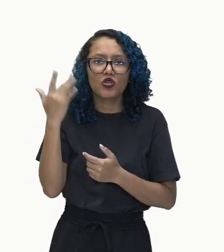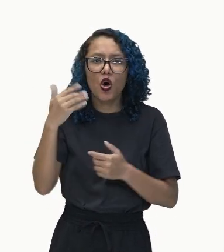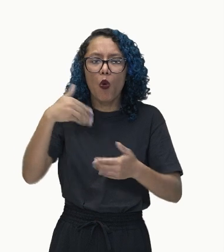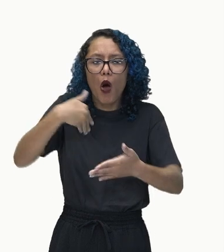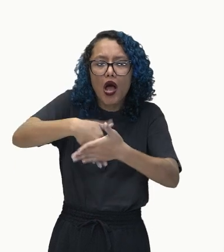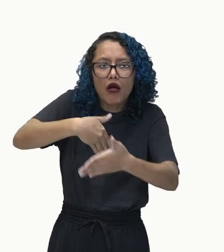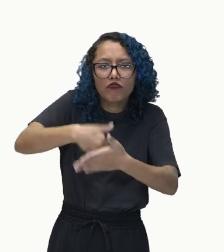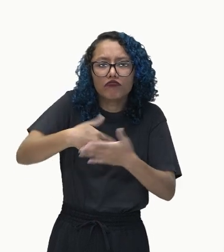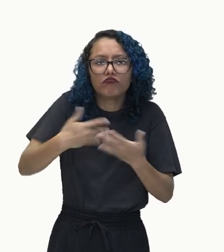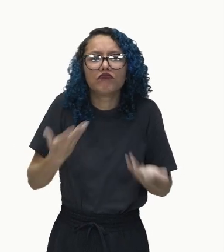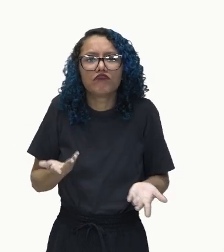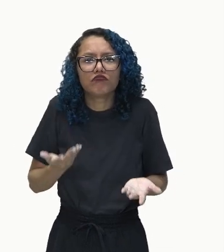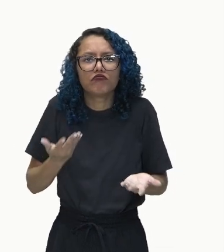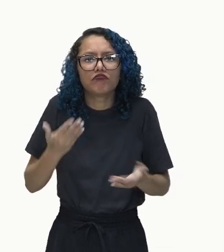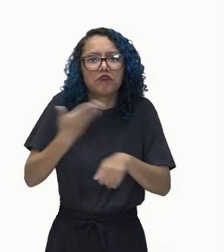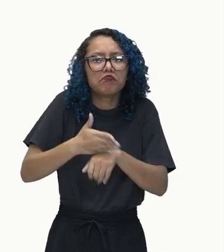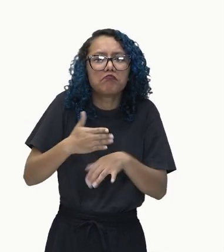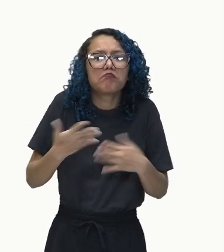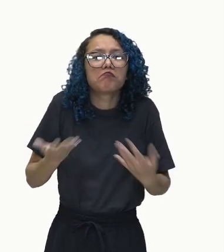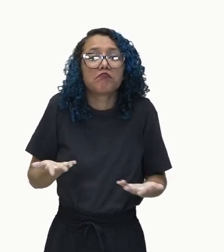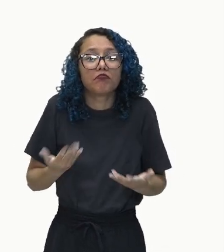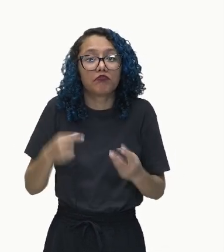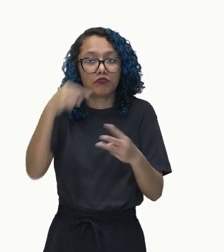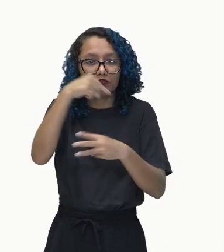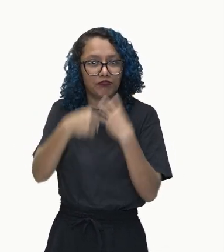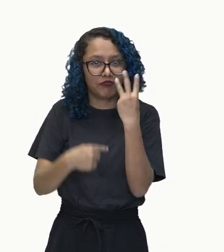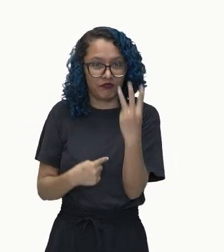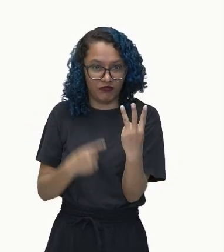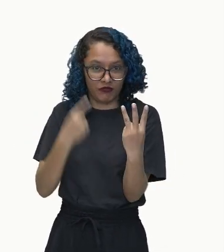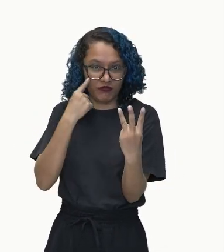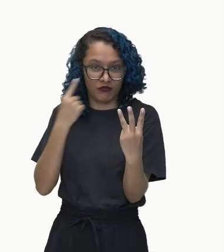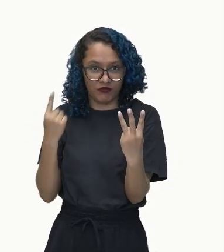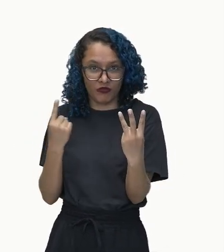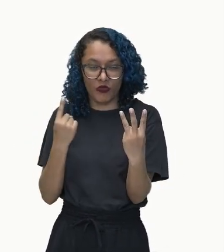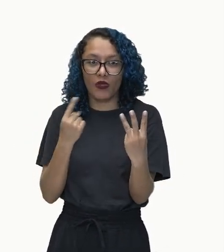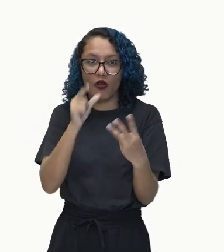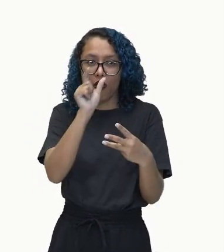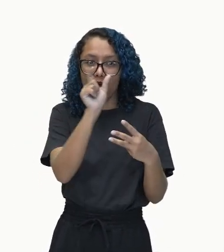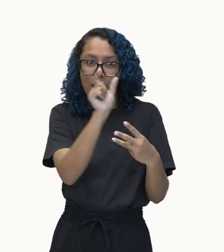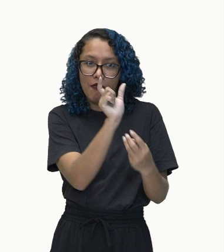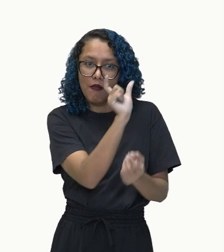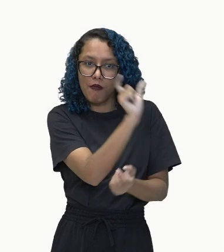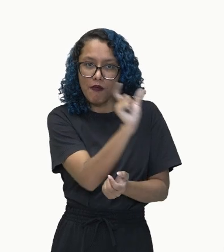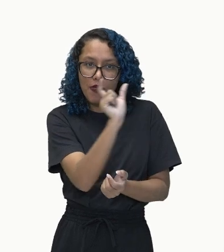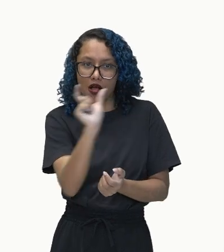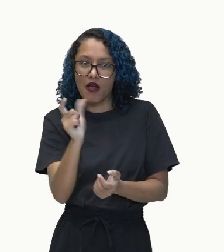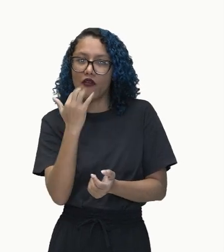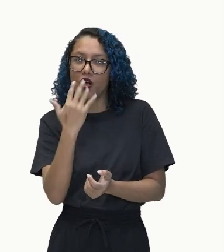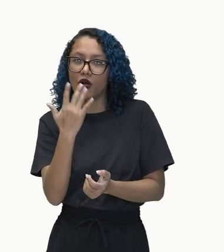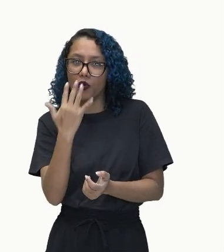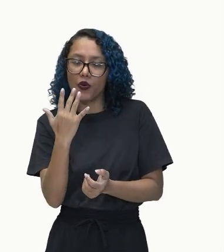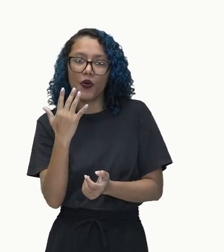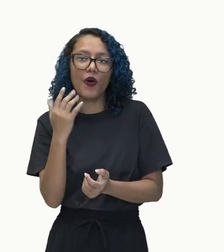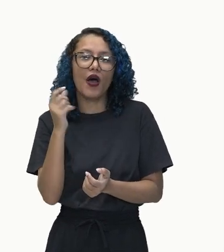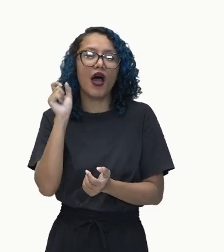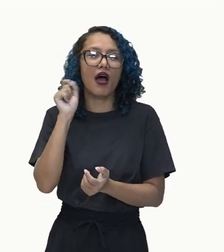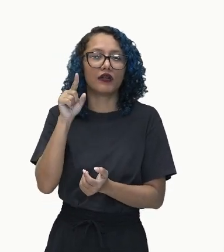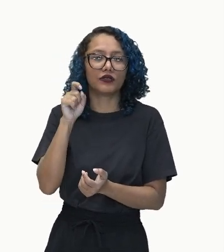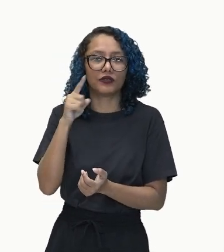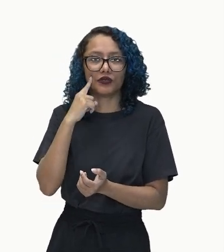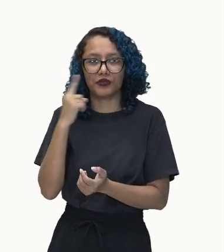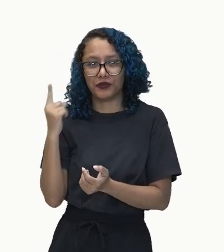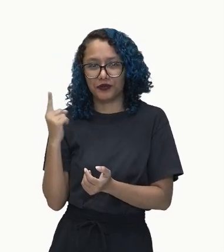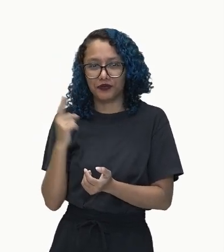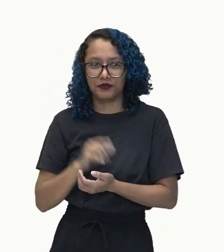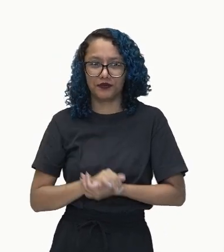Talvez esse aqui, né? Mas eu vou incluir esses outros aqui também. Esse aqui porque está machucado e esse aqui, bem, é melhor não falar nada.